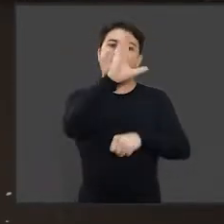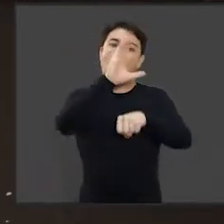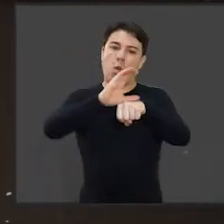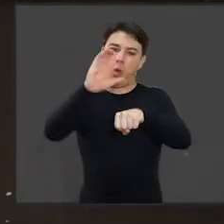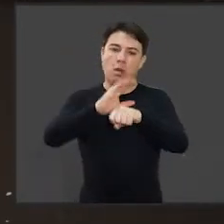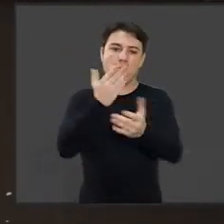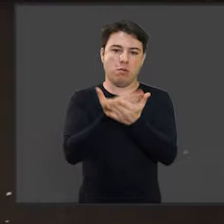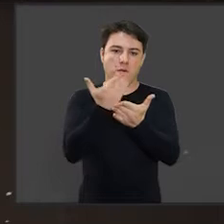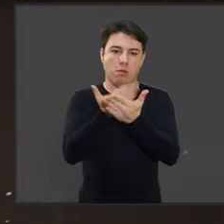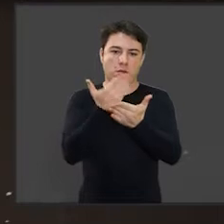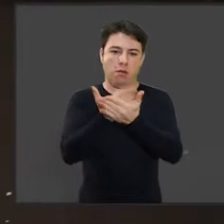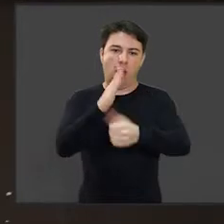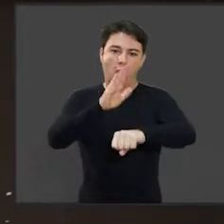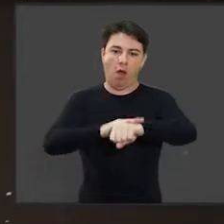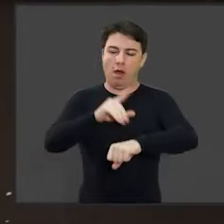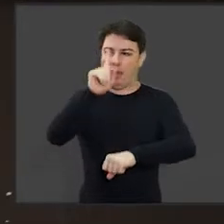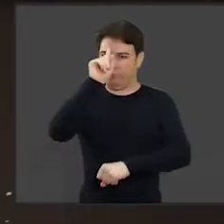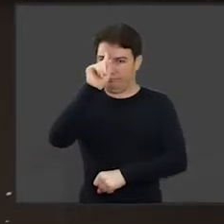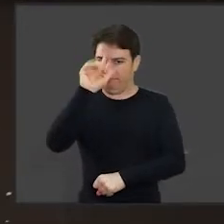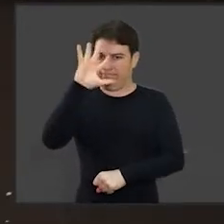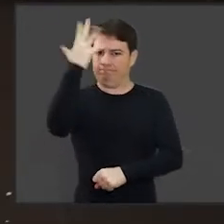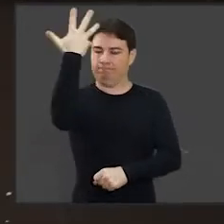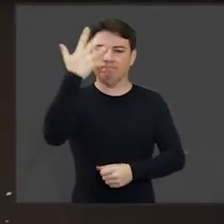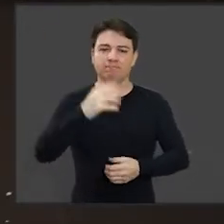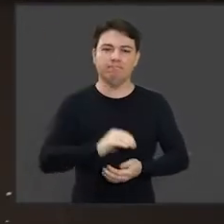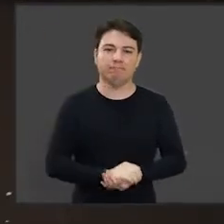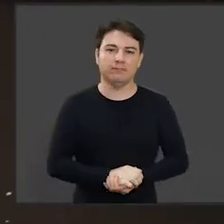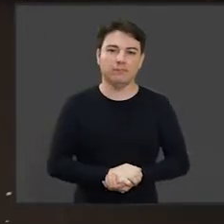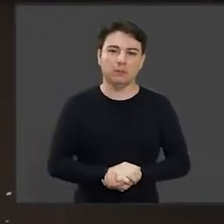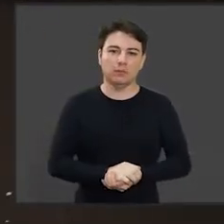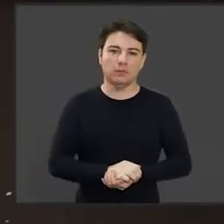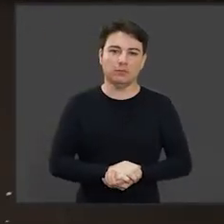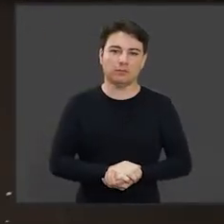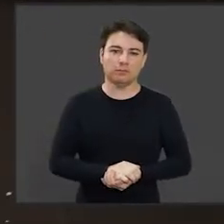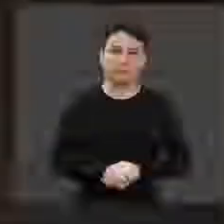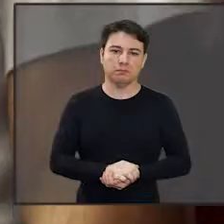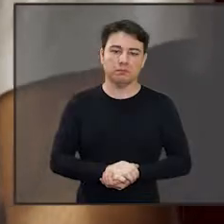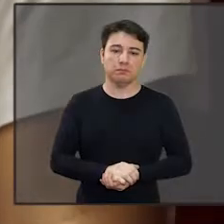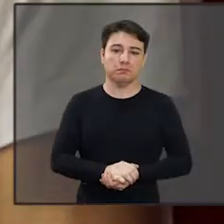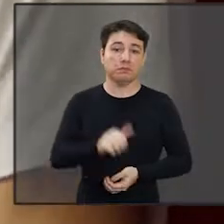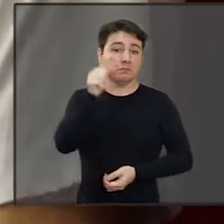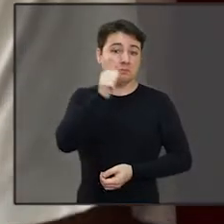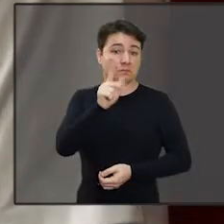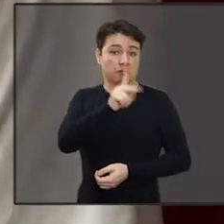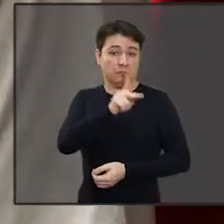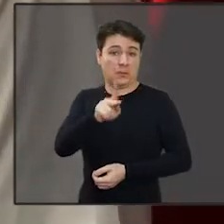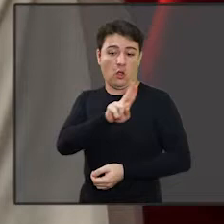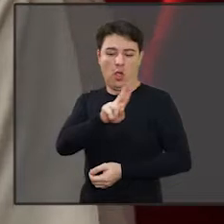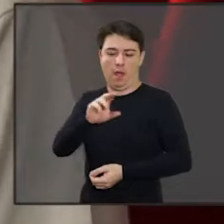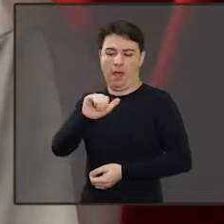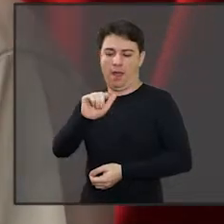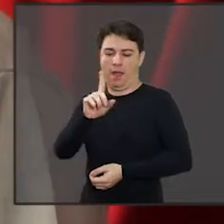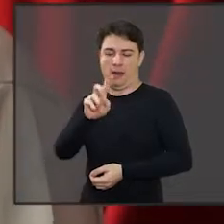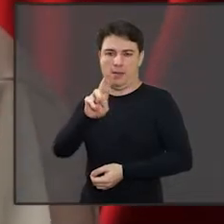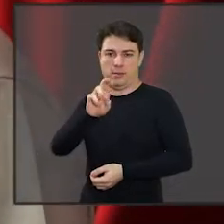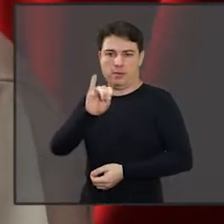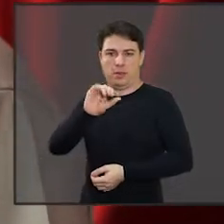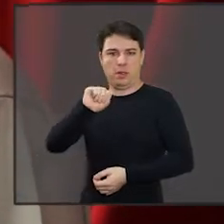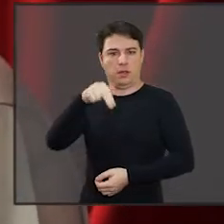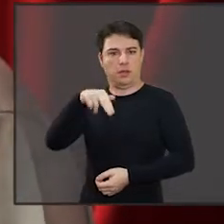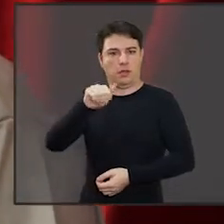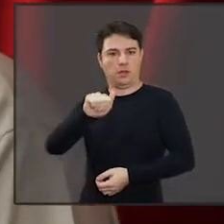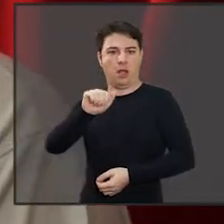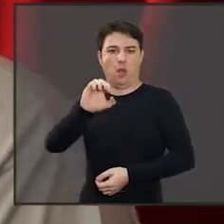foi comecinho de 2014 que eu iniciei essa pesquisa no improviso. Depois que eu fiz o primeiro curso, que foi com